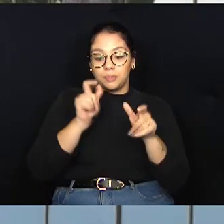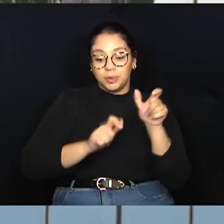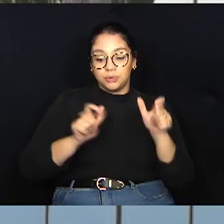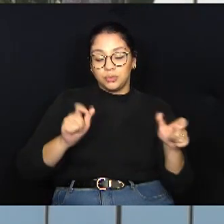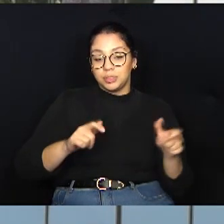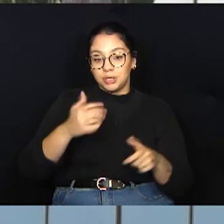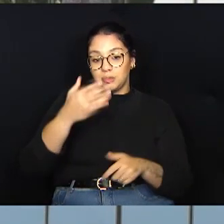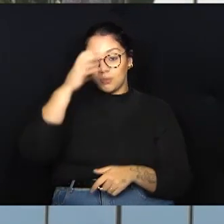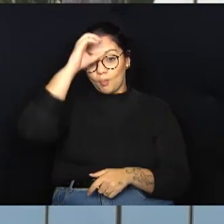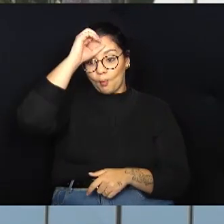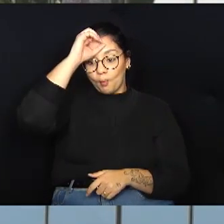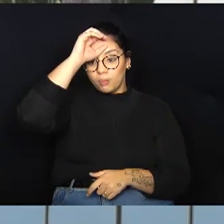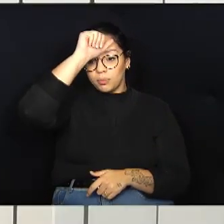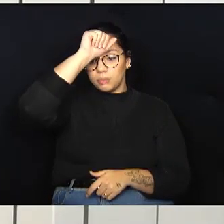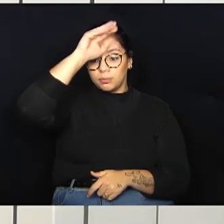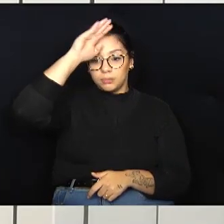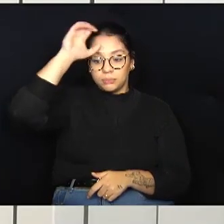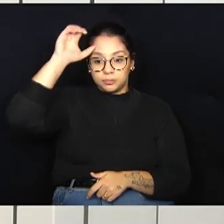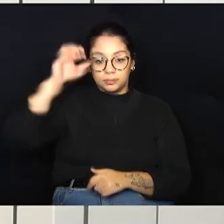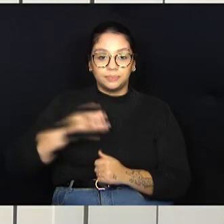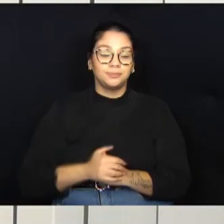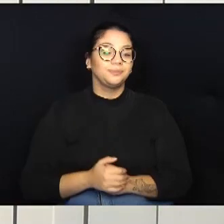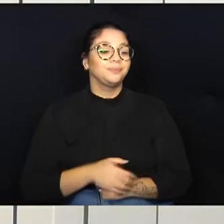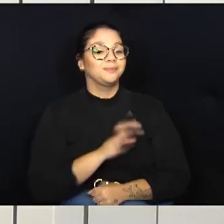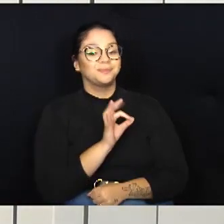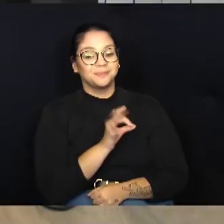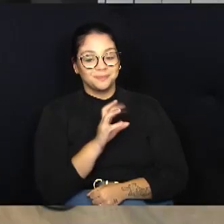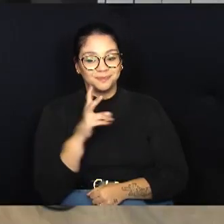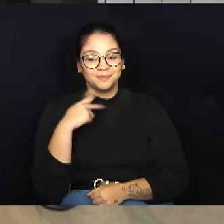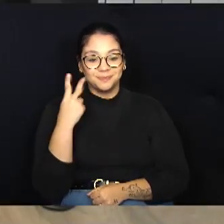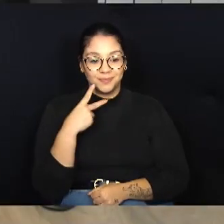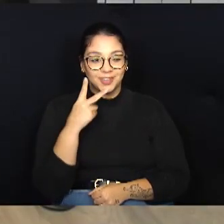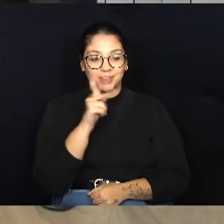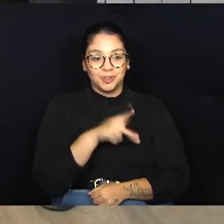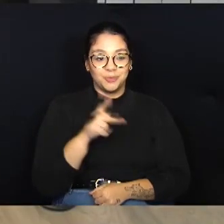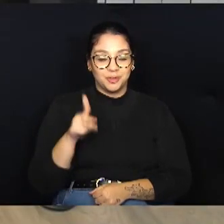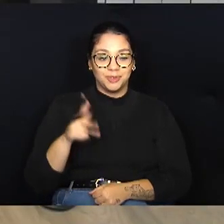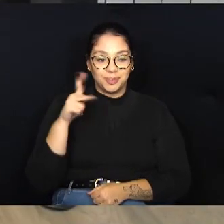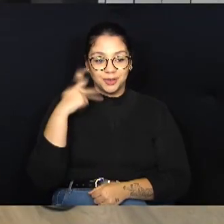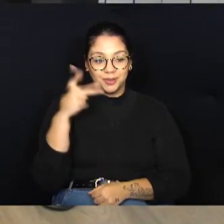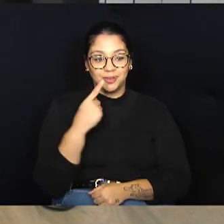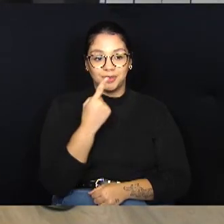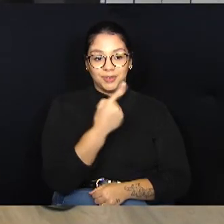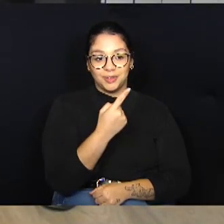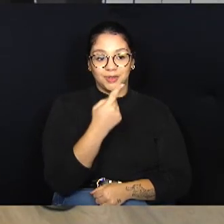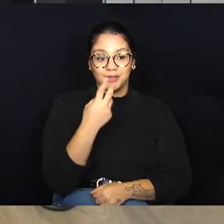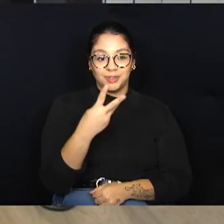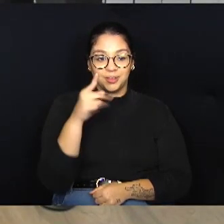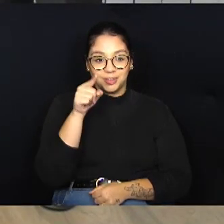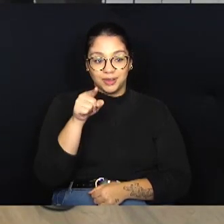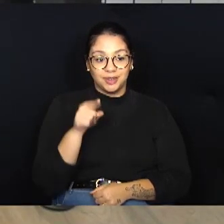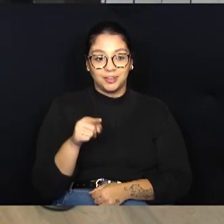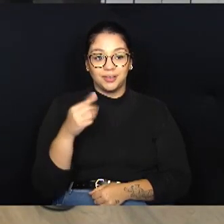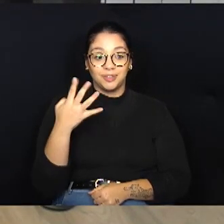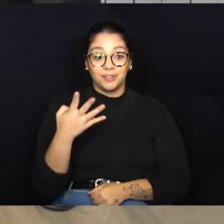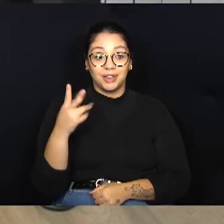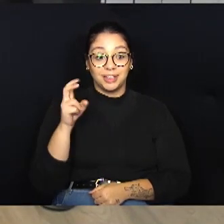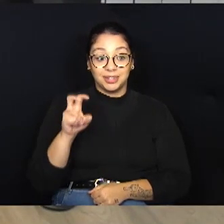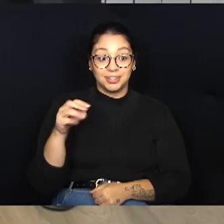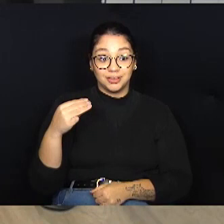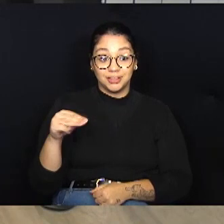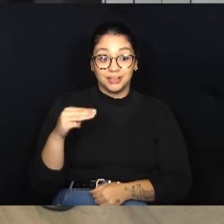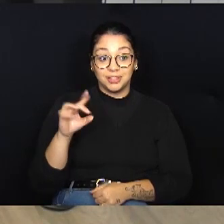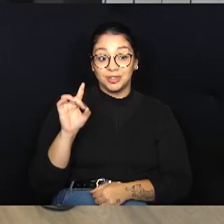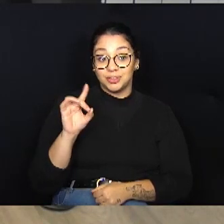analfabetismo. É isso, vereador professor Alberto. 1h mais 45. Nós estamos ao vivo. Tem mais